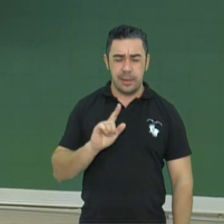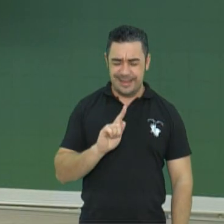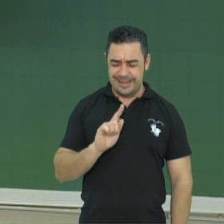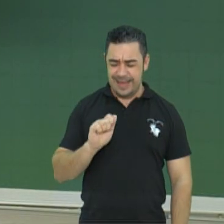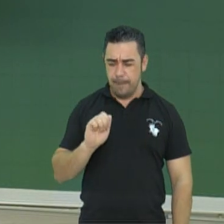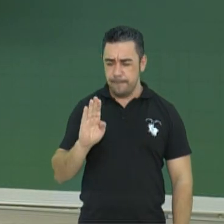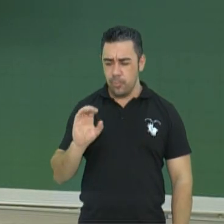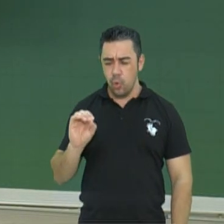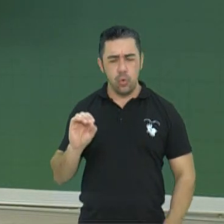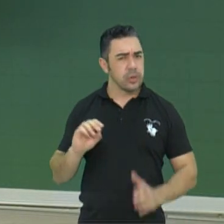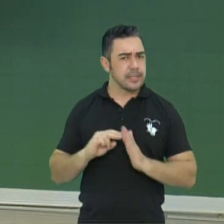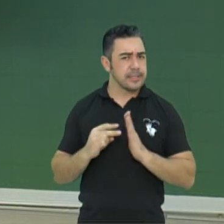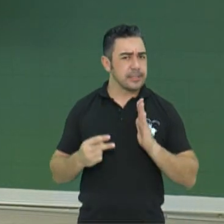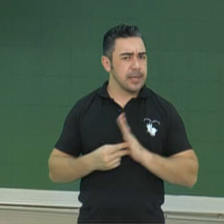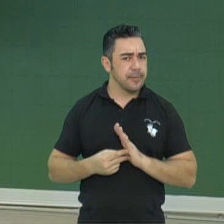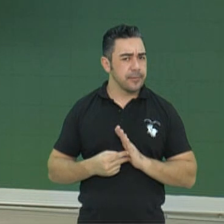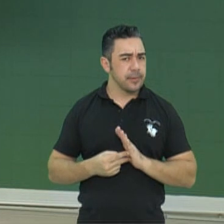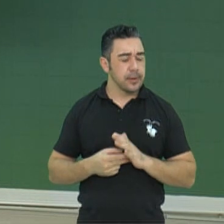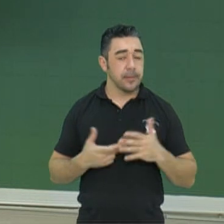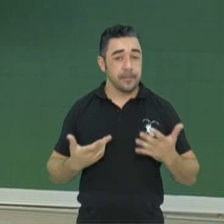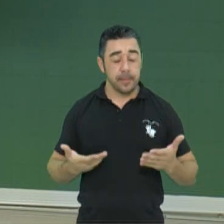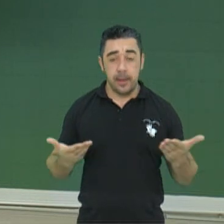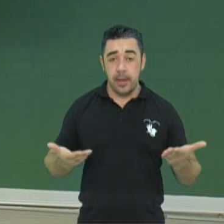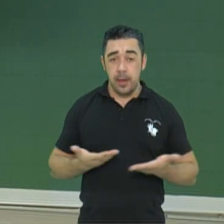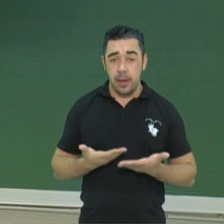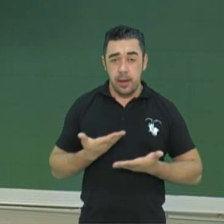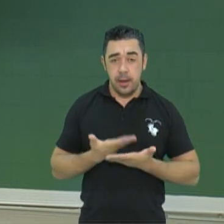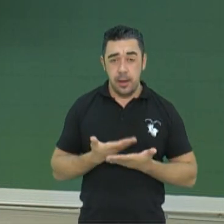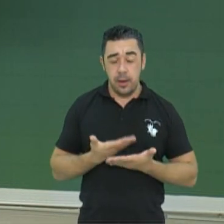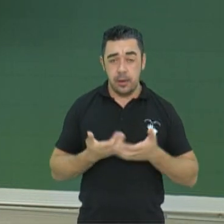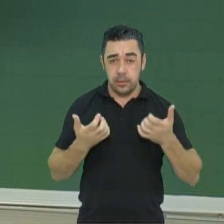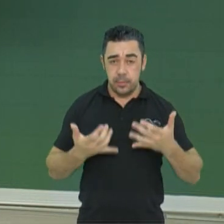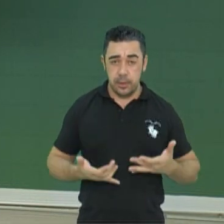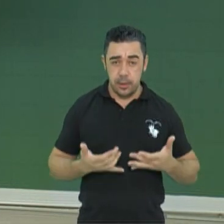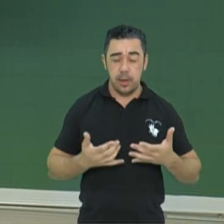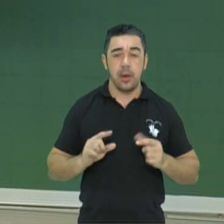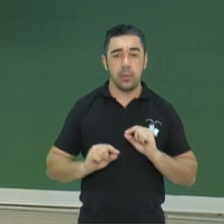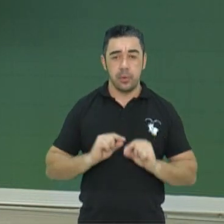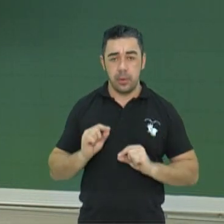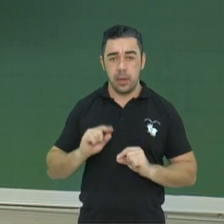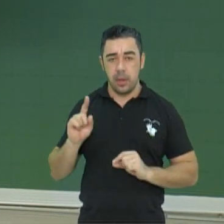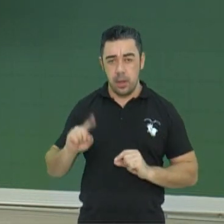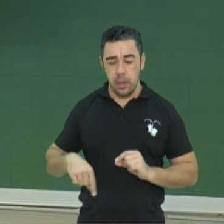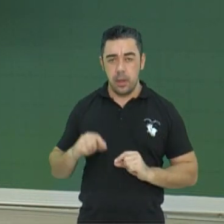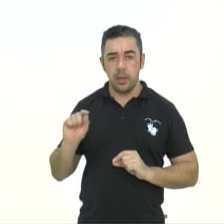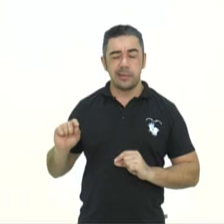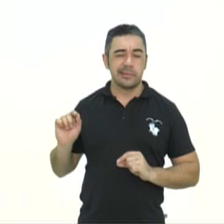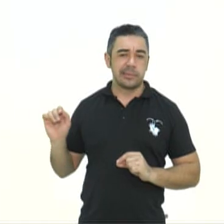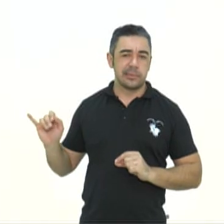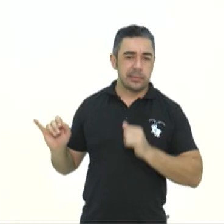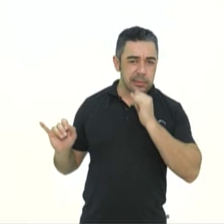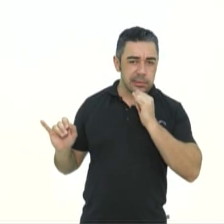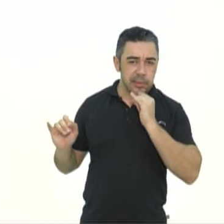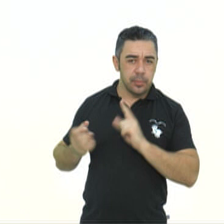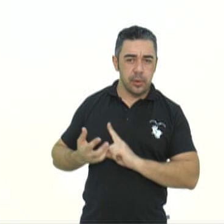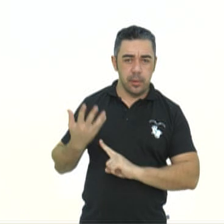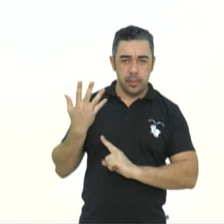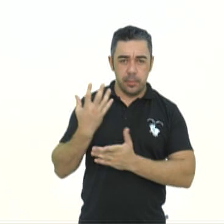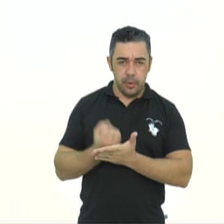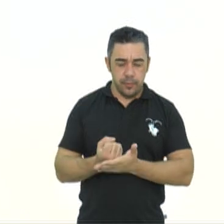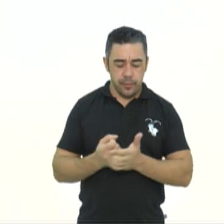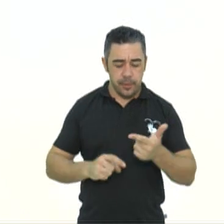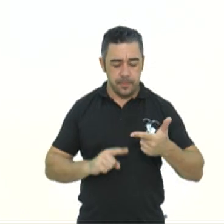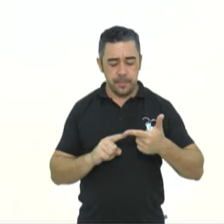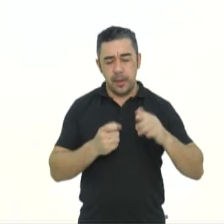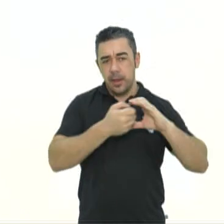Vocês já vão aprender. Nesta aula, nós vamos falar sobre o gênero biografia, aspectos culturais da Colômbia